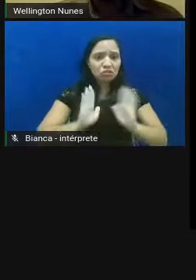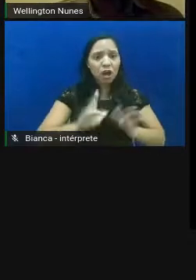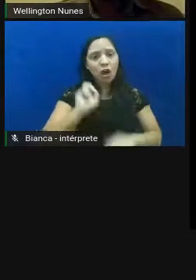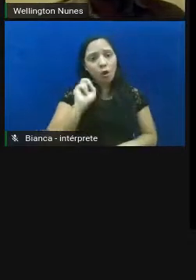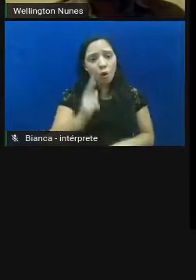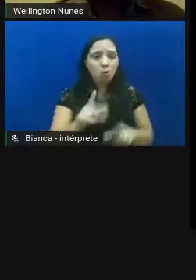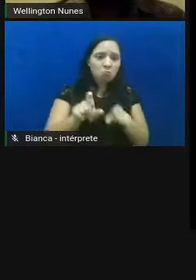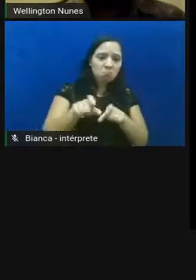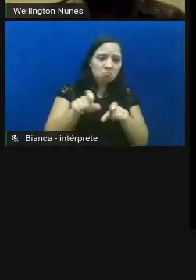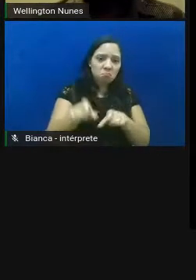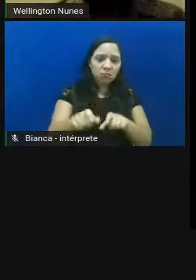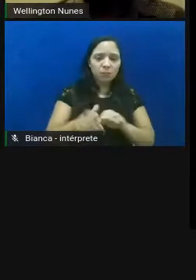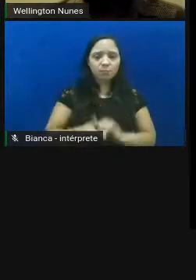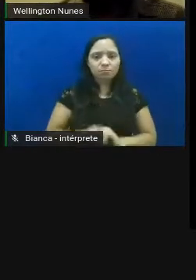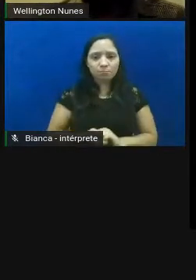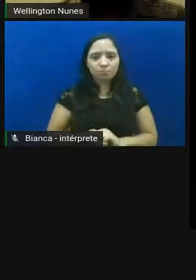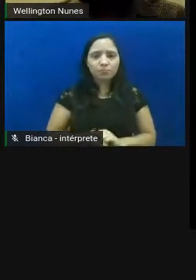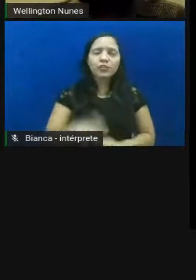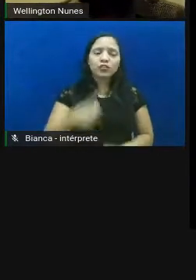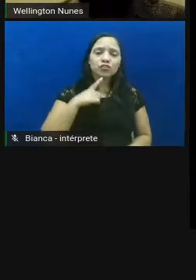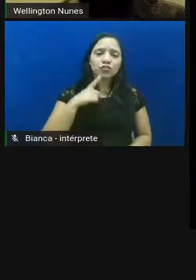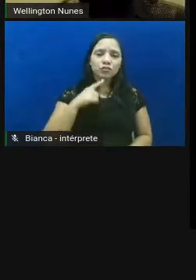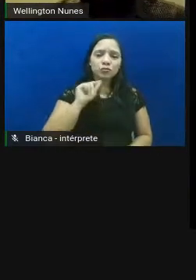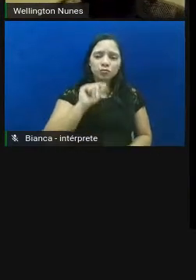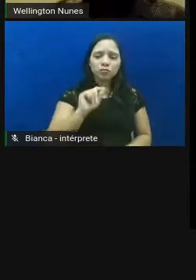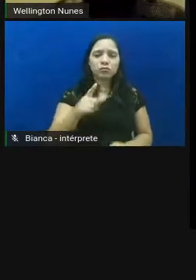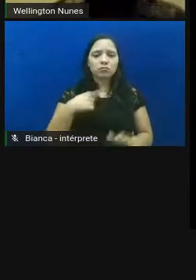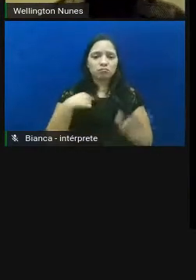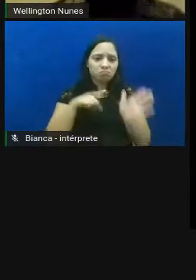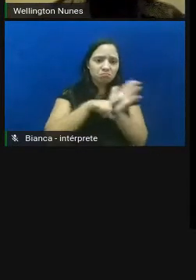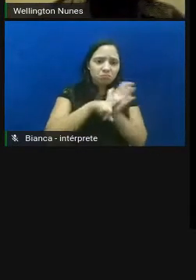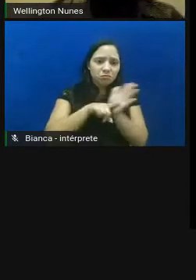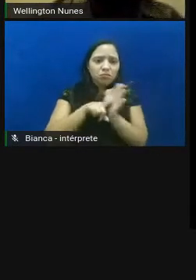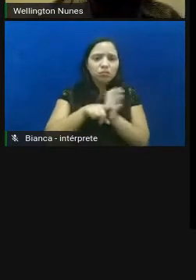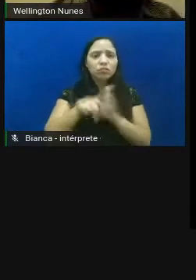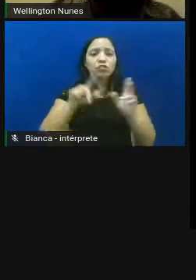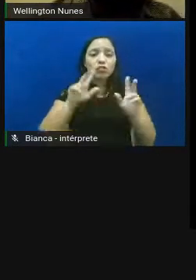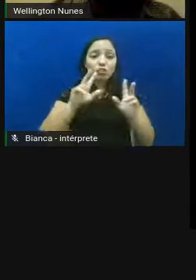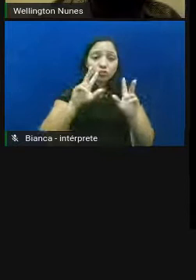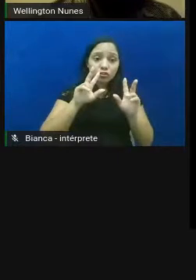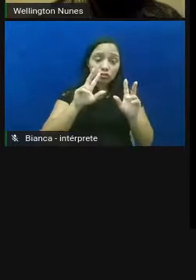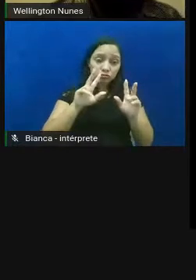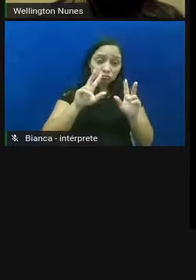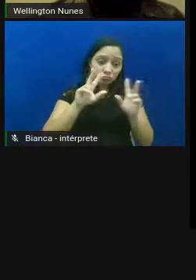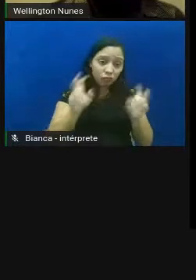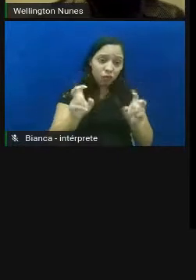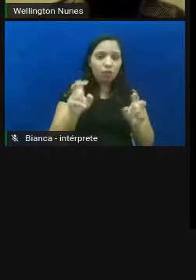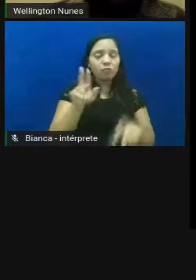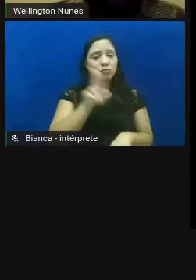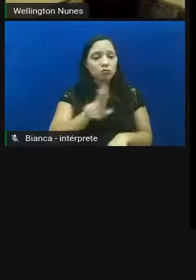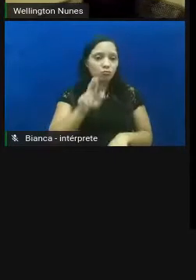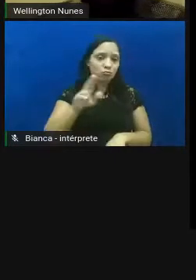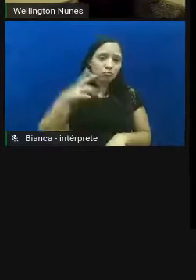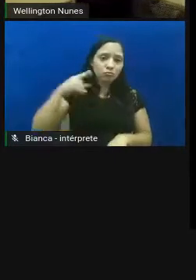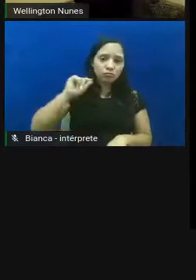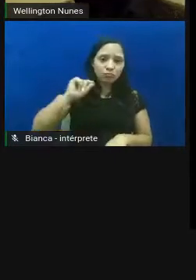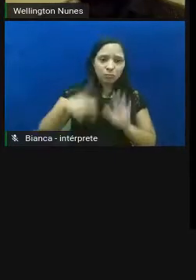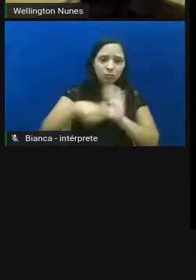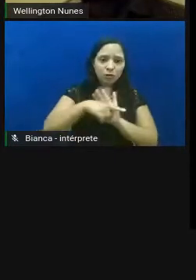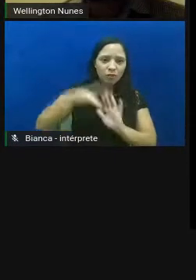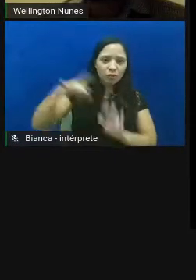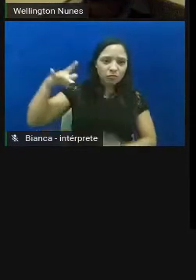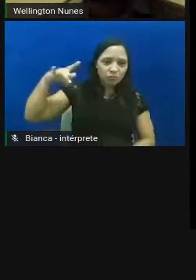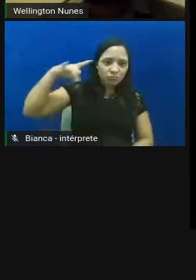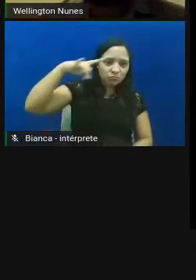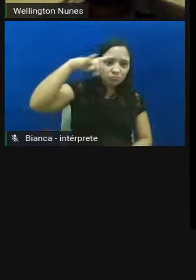Lógico, existe toda uma legislação a respeito do uso de drones em áreas urbanas. A ANAC, né, que